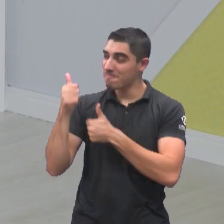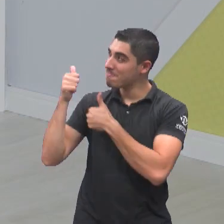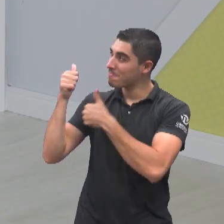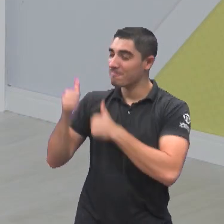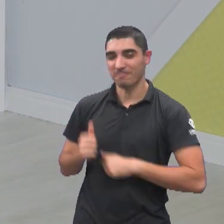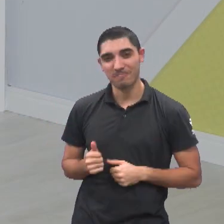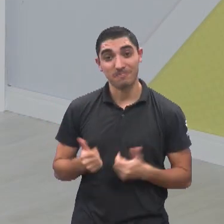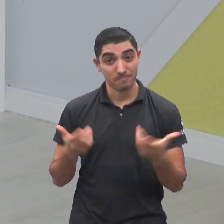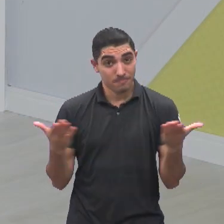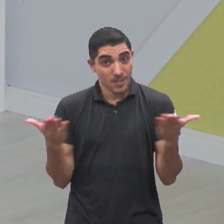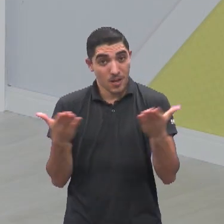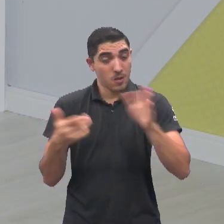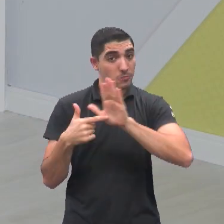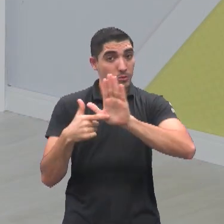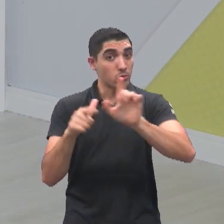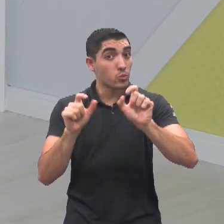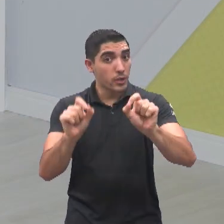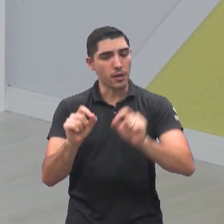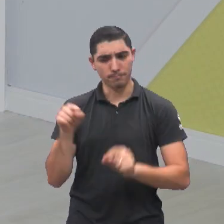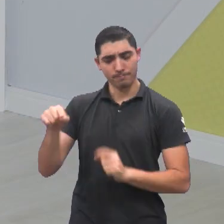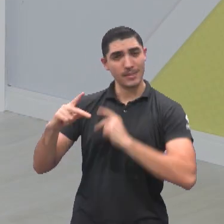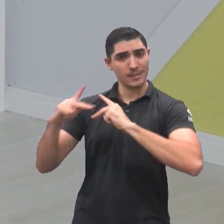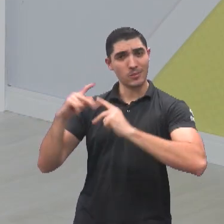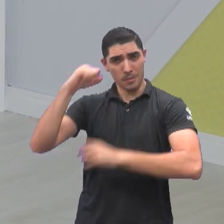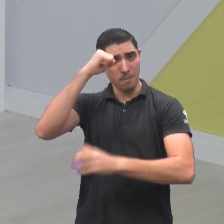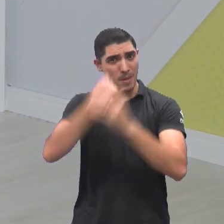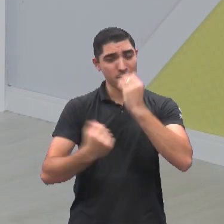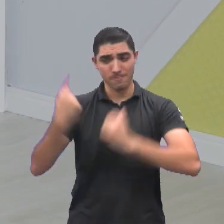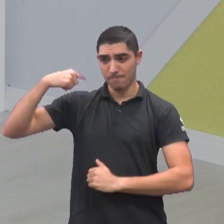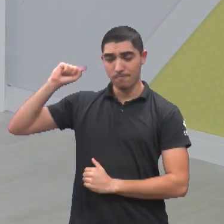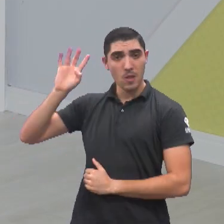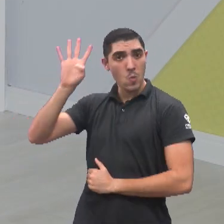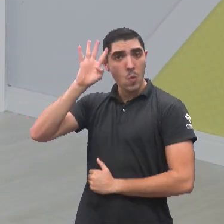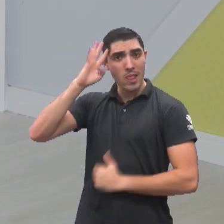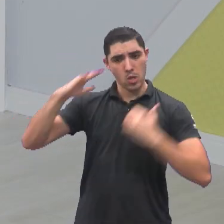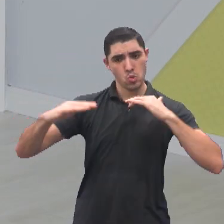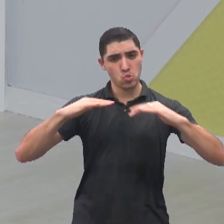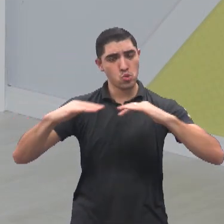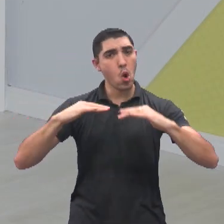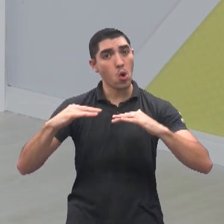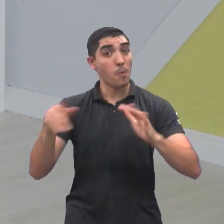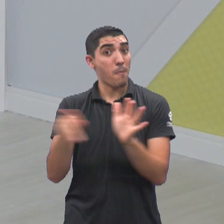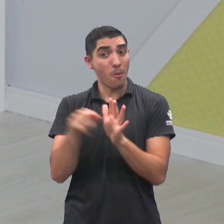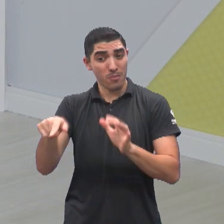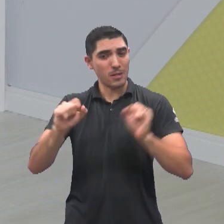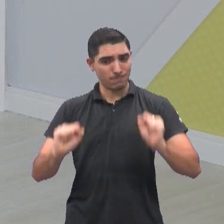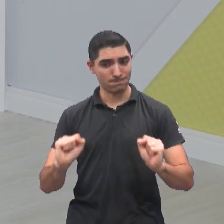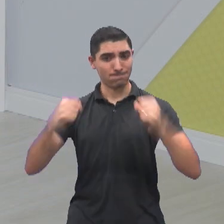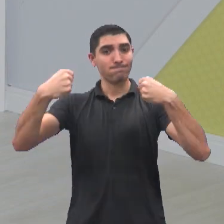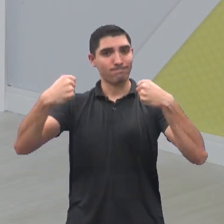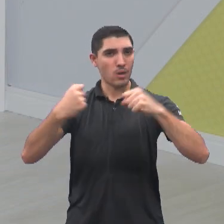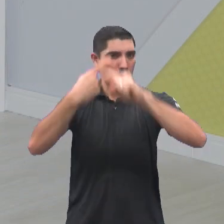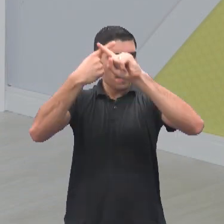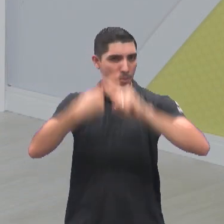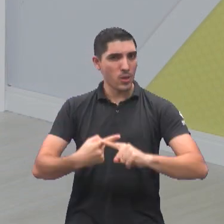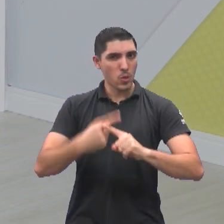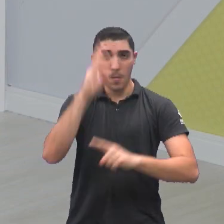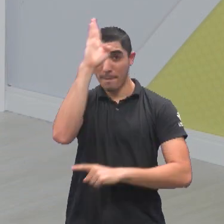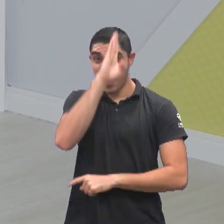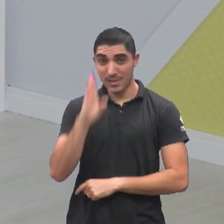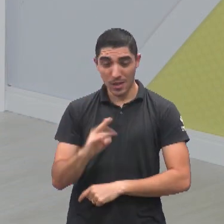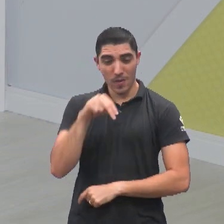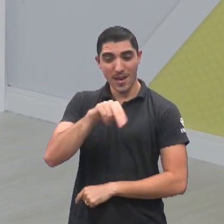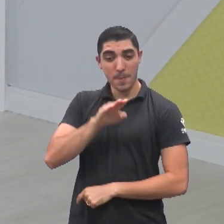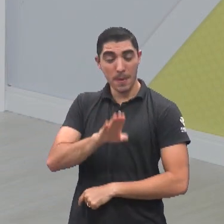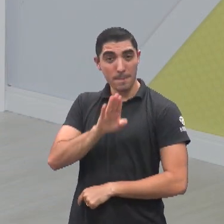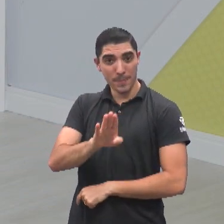A gente começa a hora de hoje falando de basquete. Na última quarta-feira, começou os playoffs de oitavas de final do NBB 17 para São